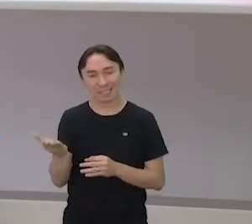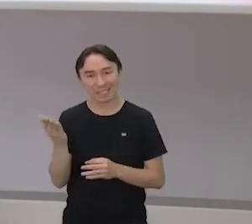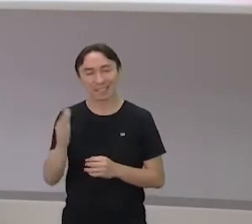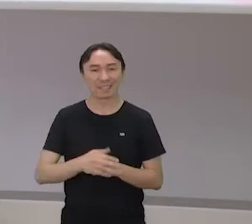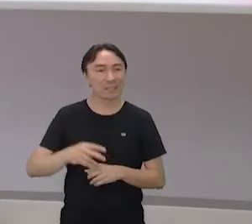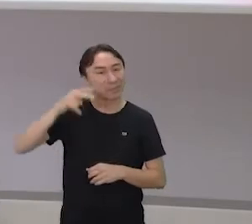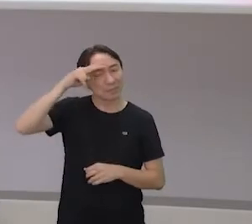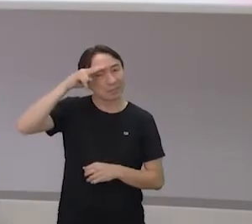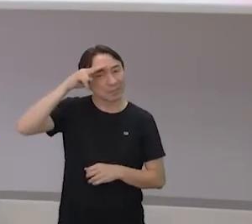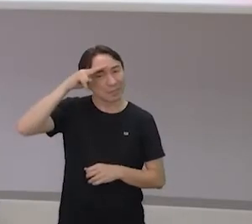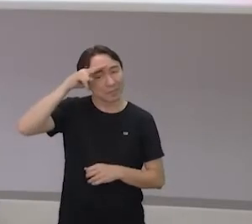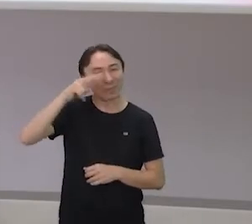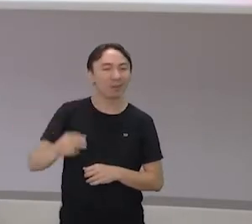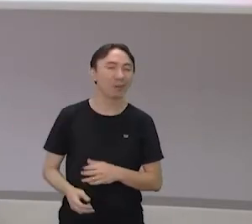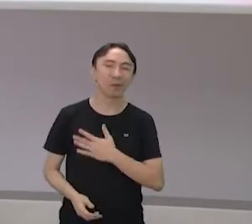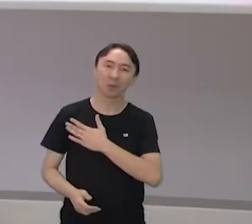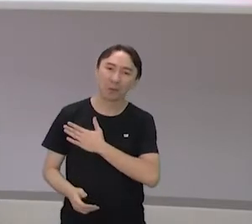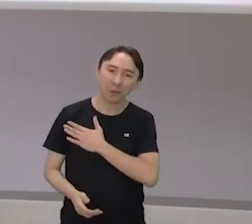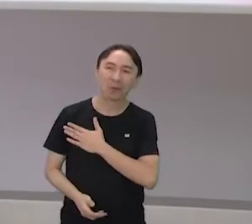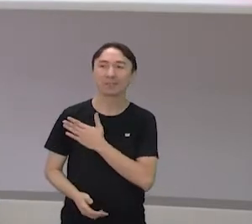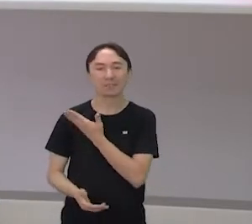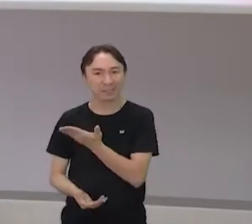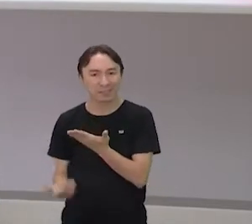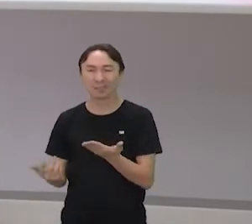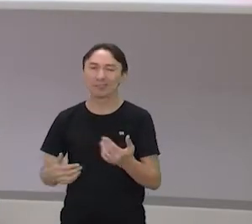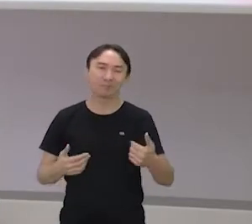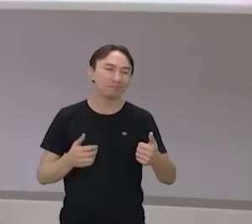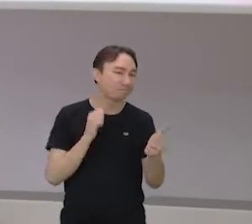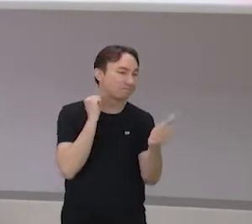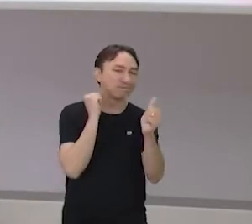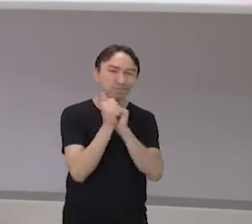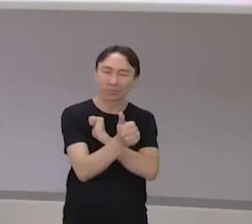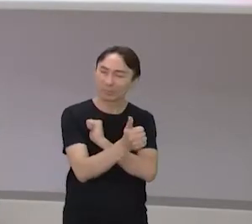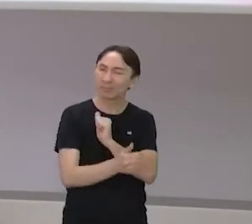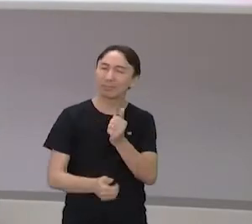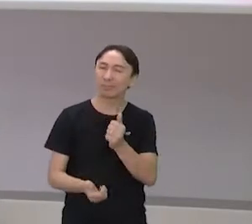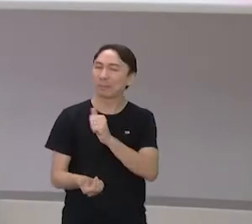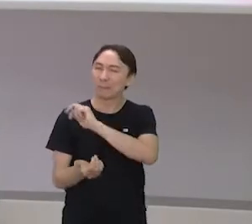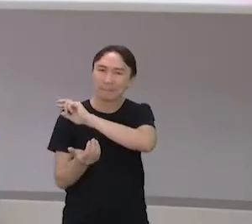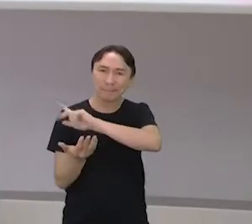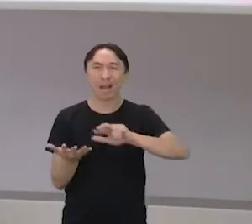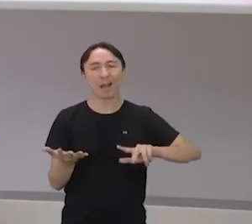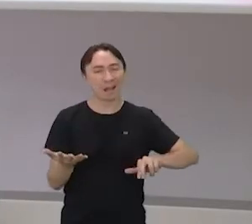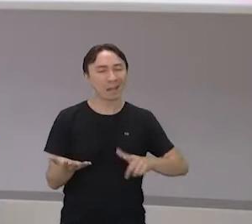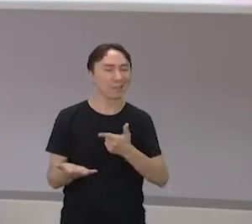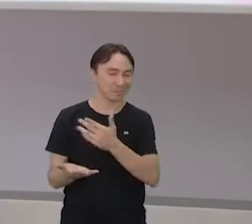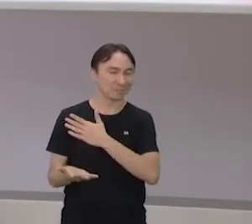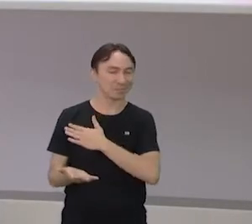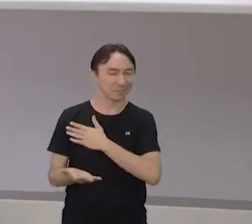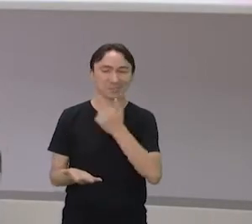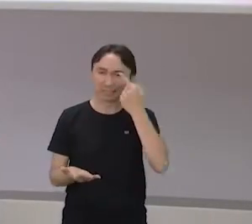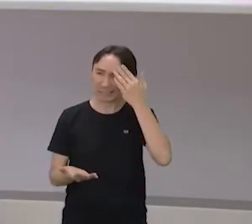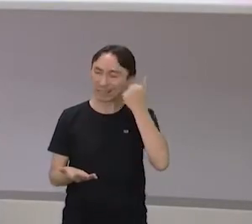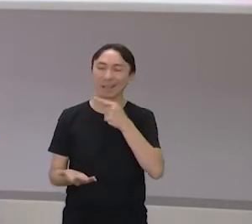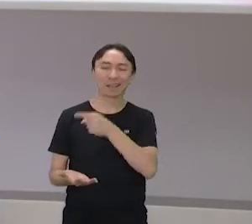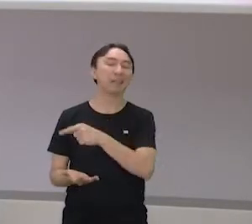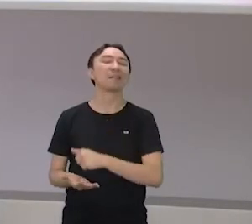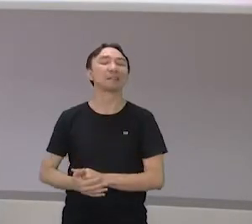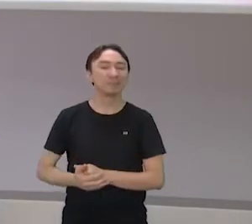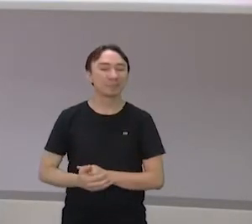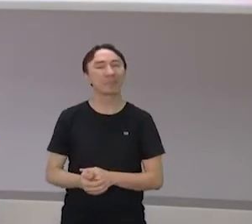professora Viviane tem por diversas modalidades. Porque assim, a gente tem falado muito das modalidades de